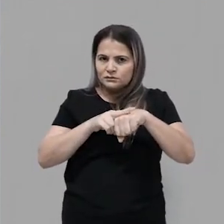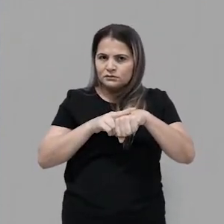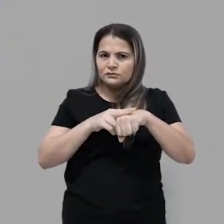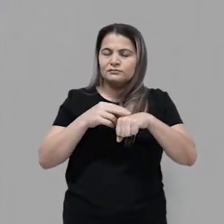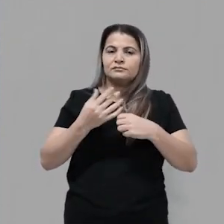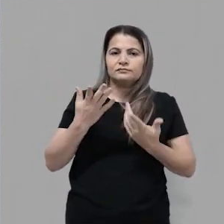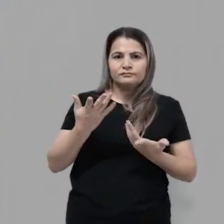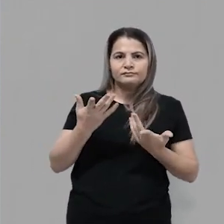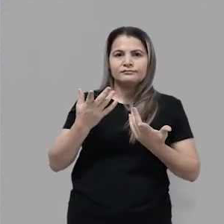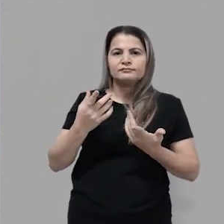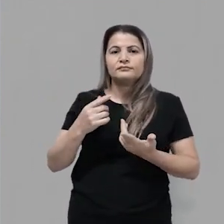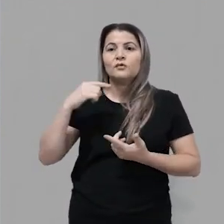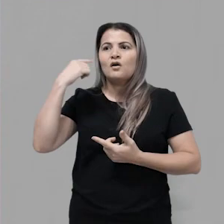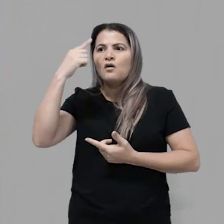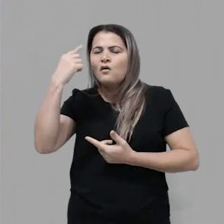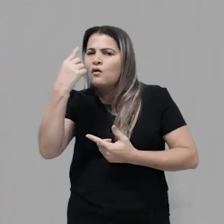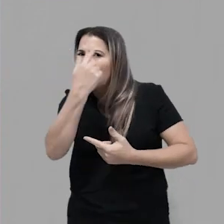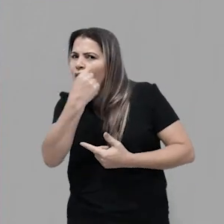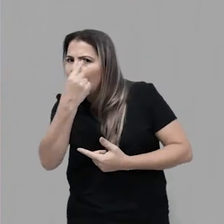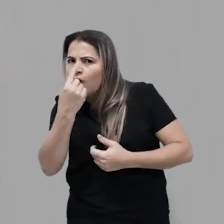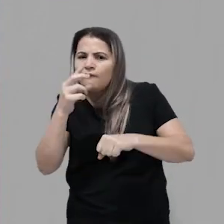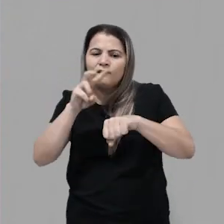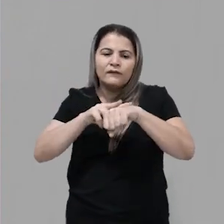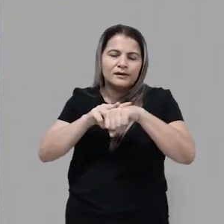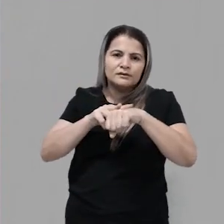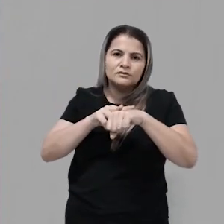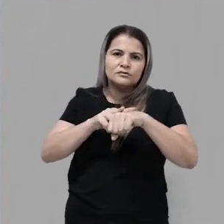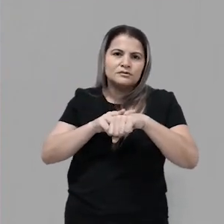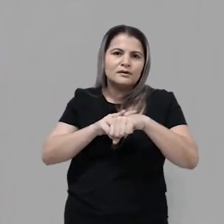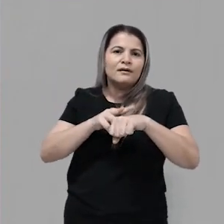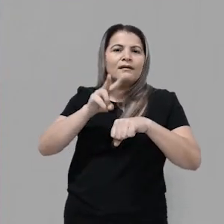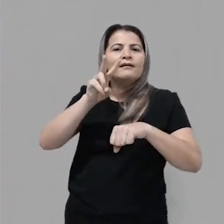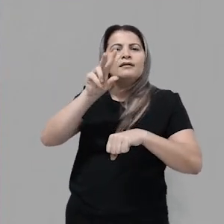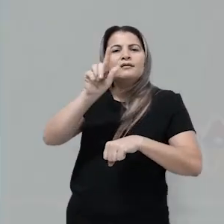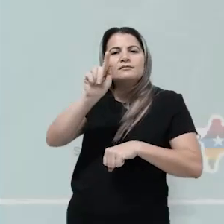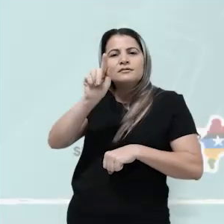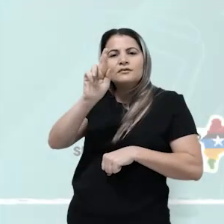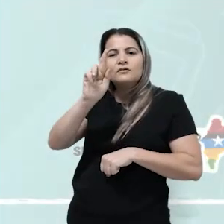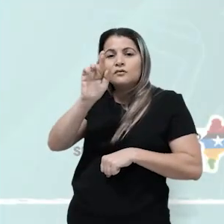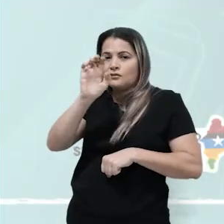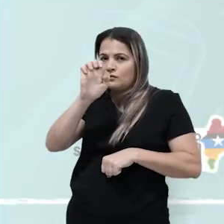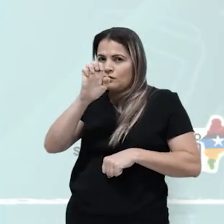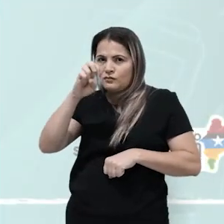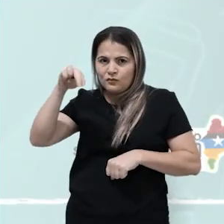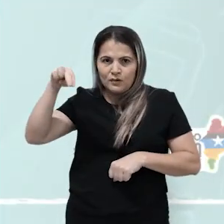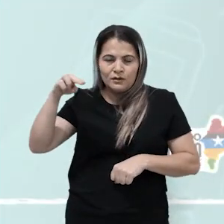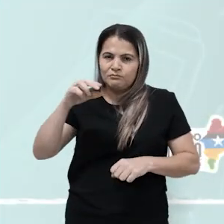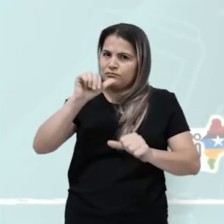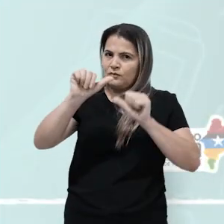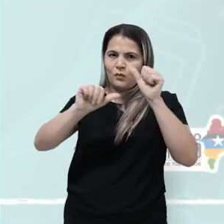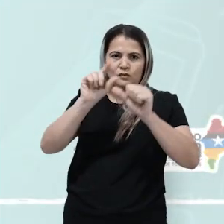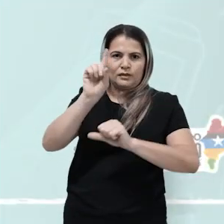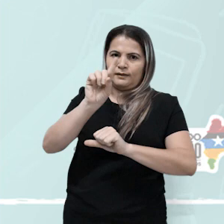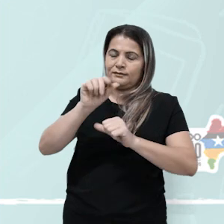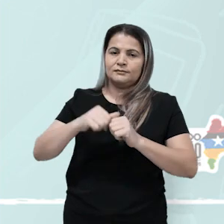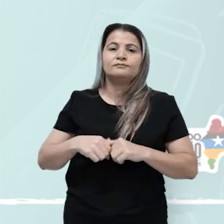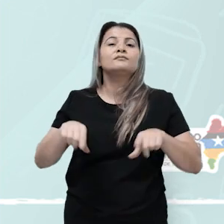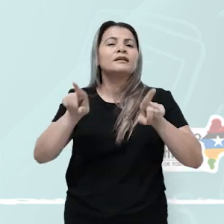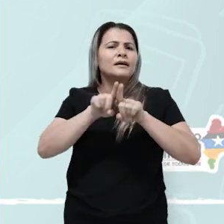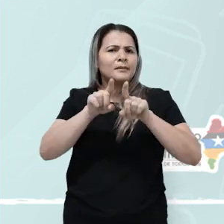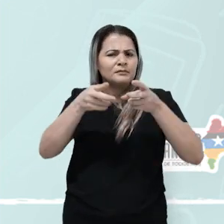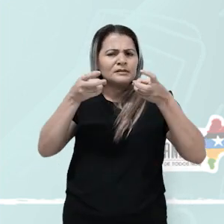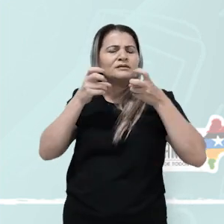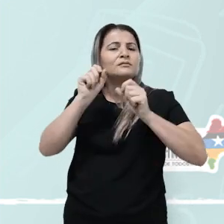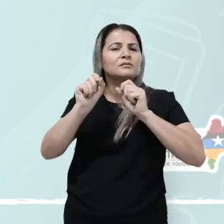eyes, olhos verdes. Tá bom? Outra coisa que vocês devem ter observado é que o adjetivo vem primeiro.